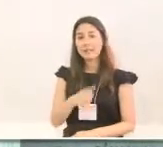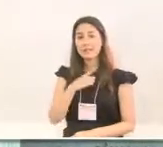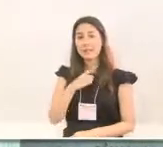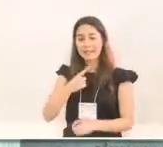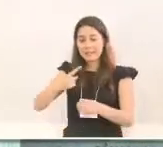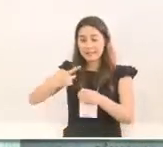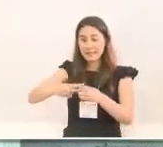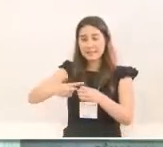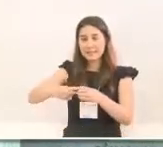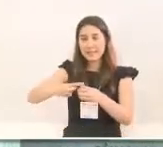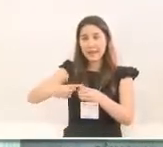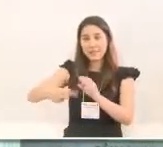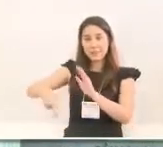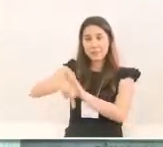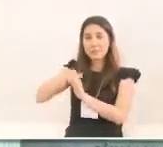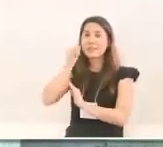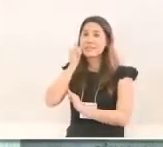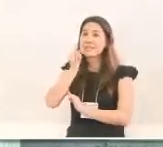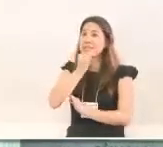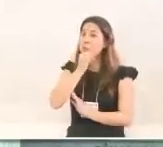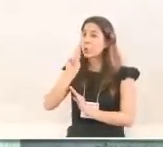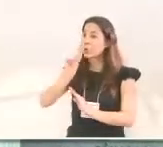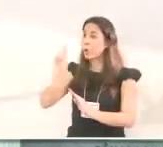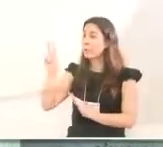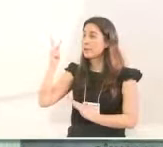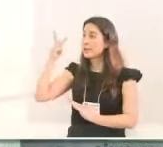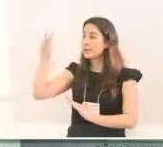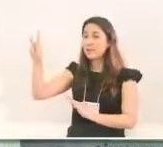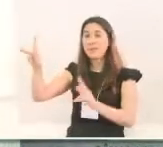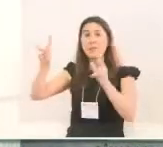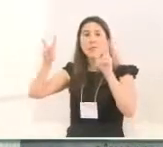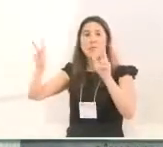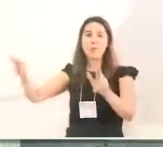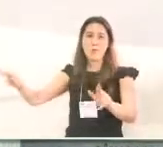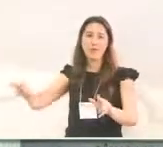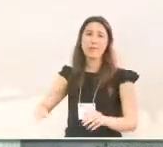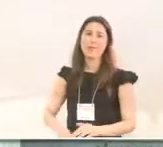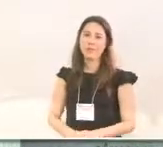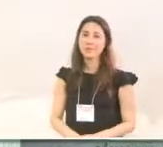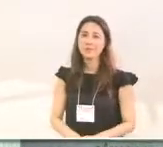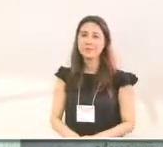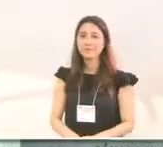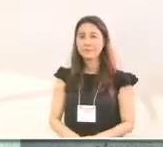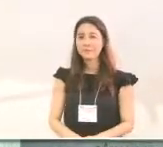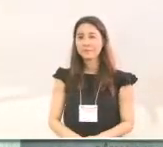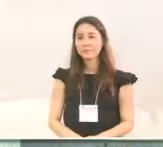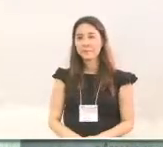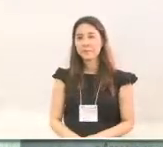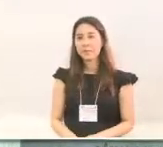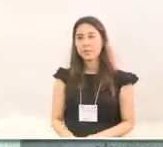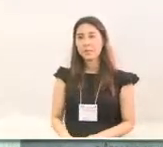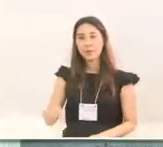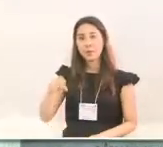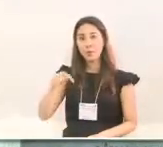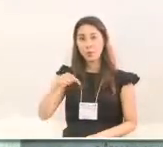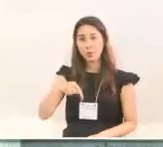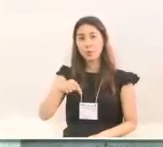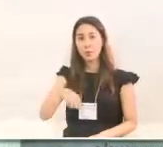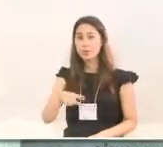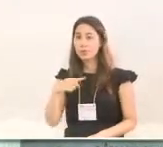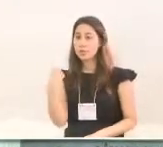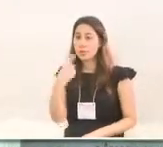que deu nome a gente sai daqui hoje é é algumas missões